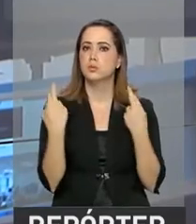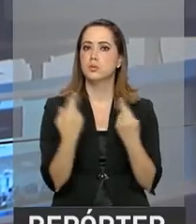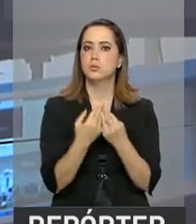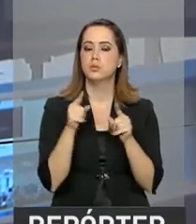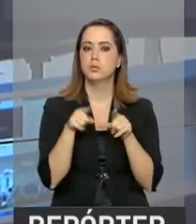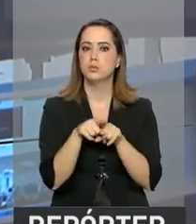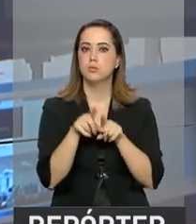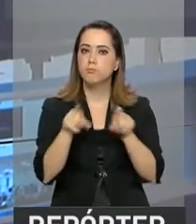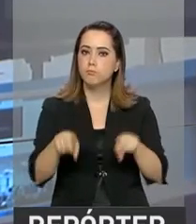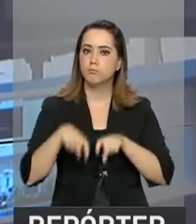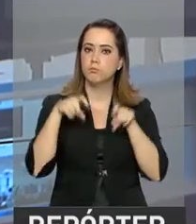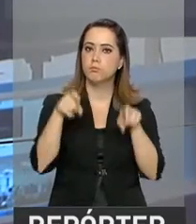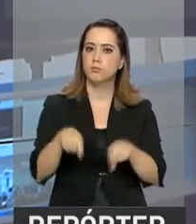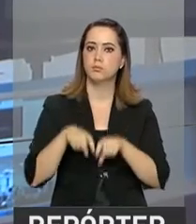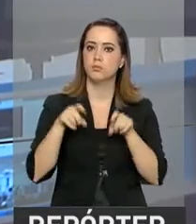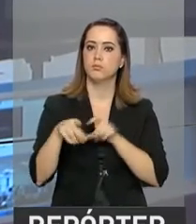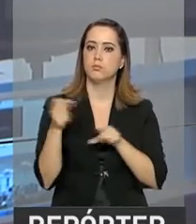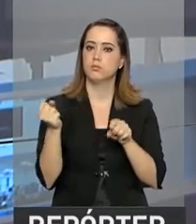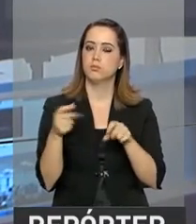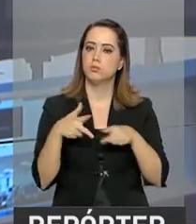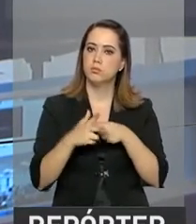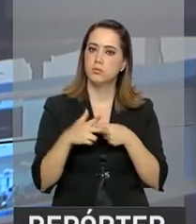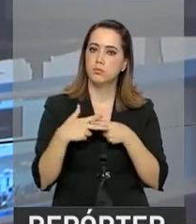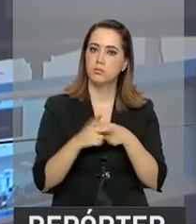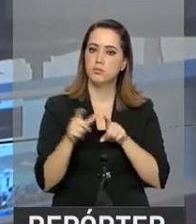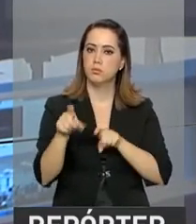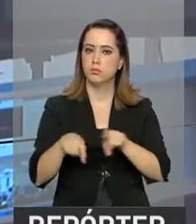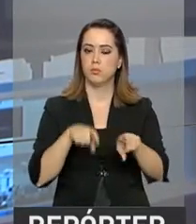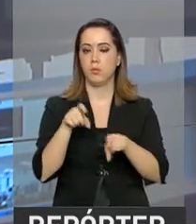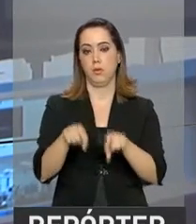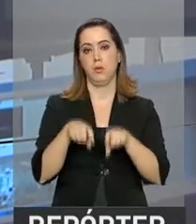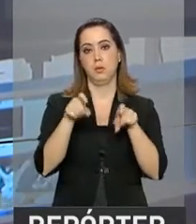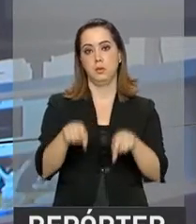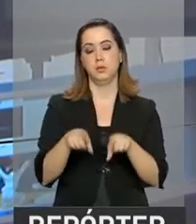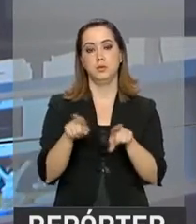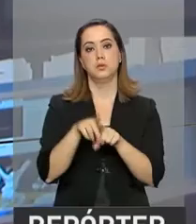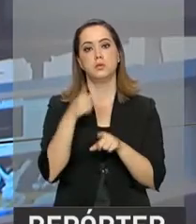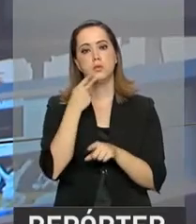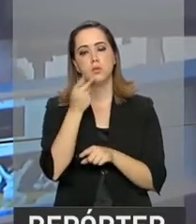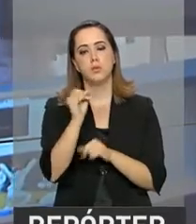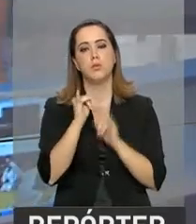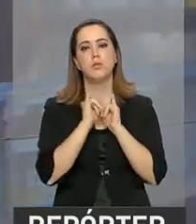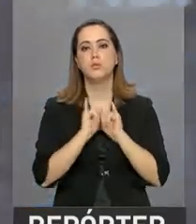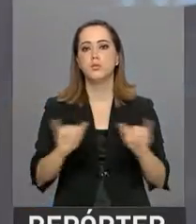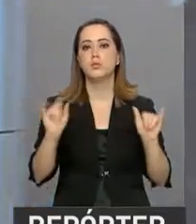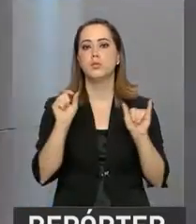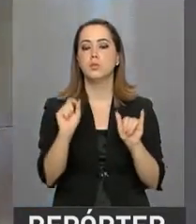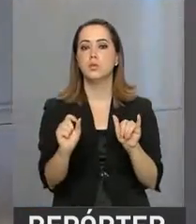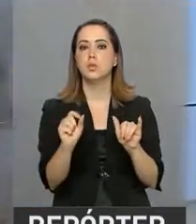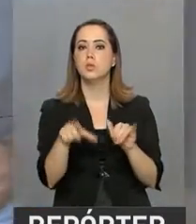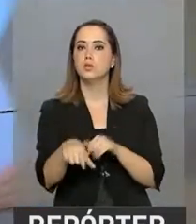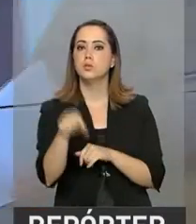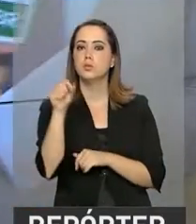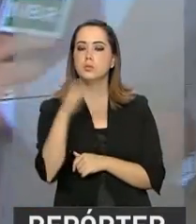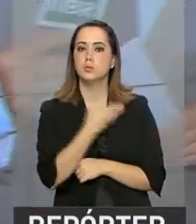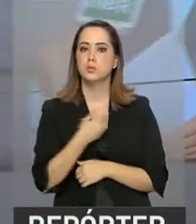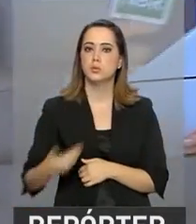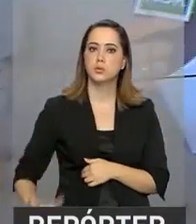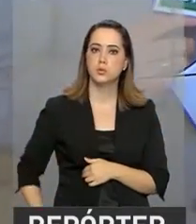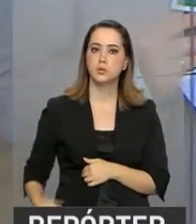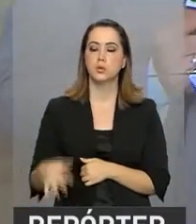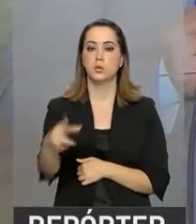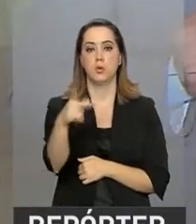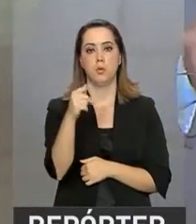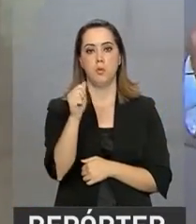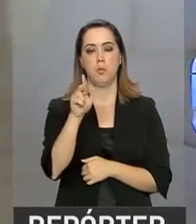e reforma agrária e falou sobre uma decisão do governo em relação ao setor o repórter paulo la sálvia com quem converso agora